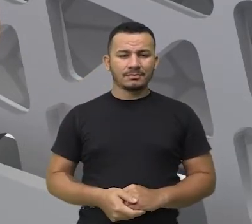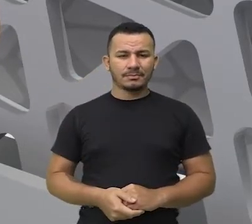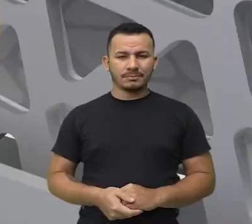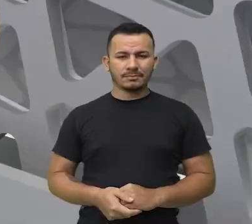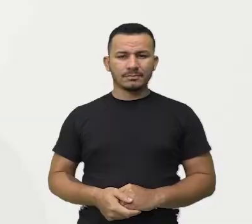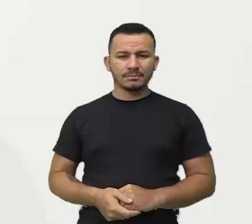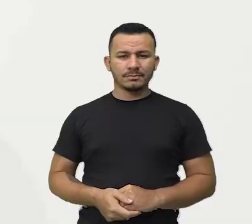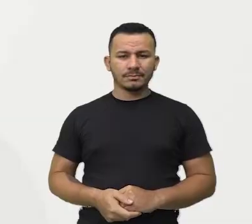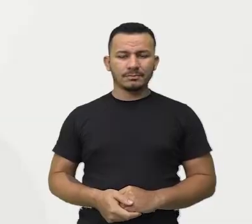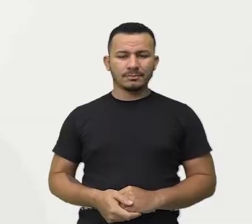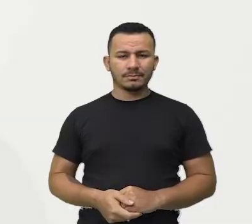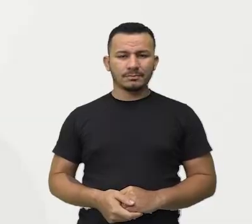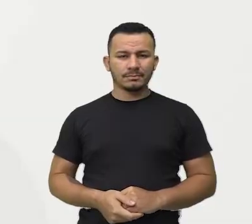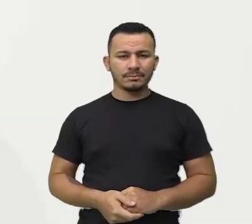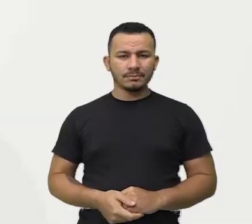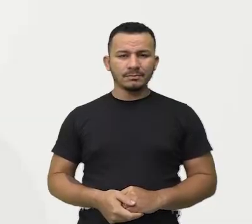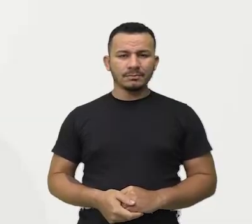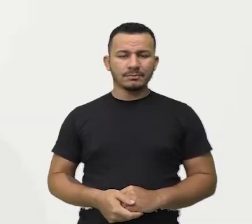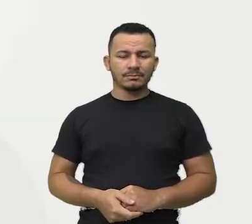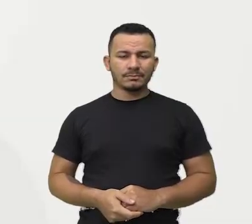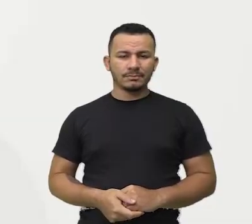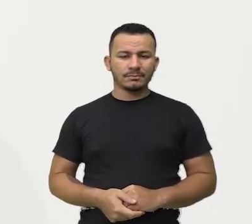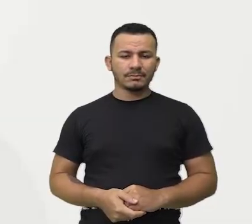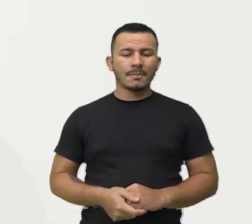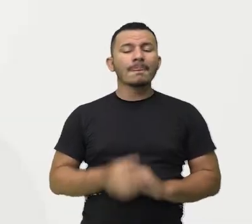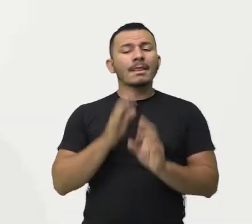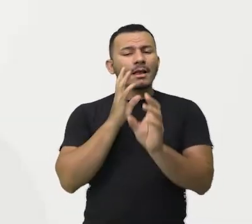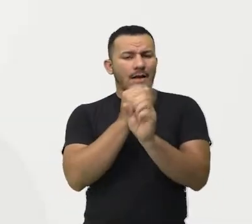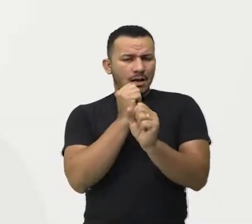vocês. Acompanhe aí. Olha só.